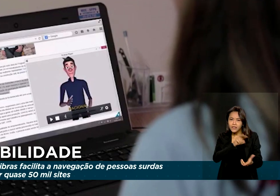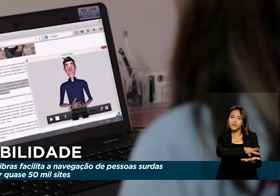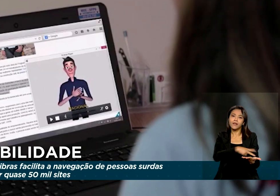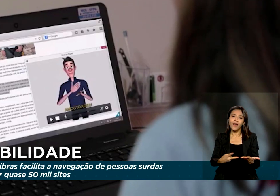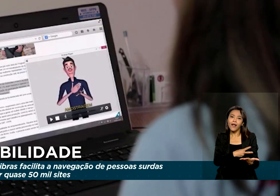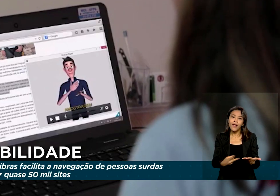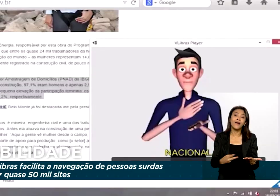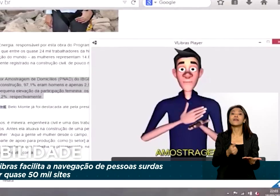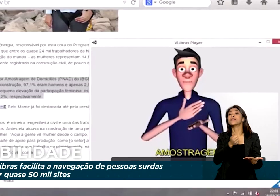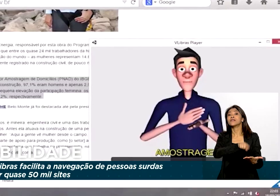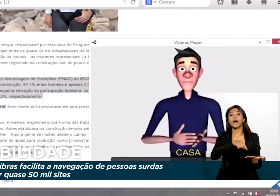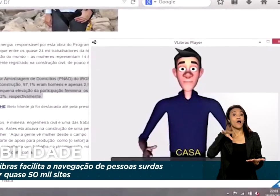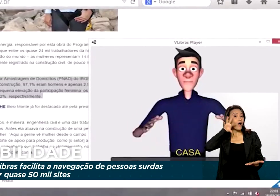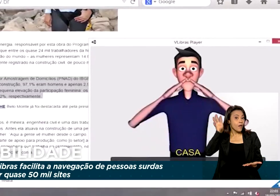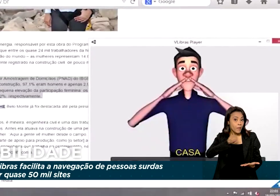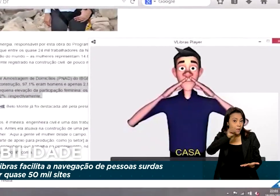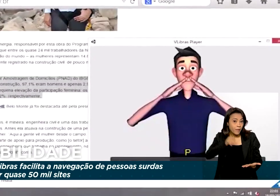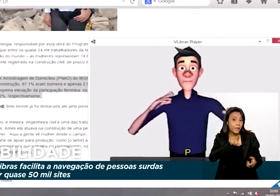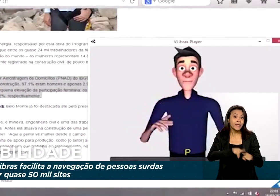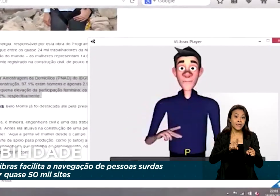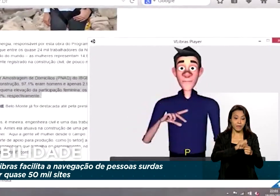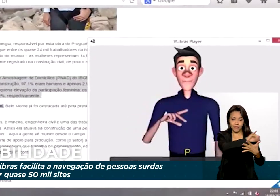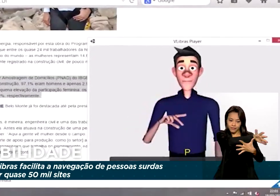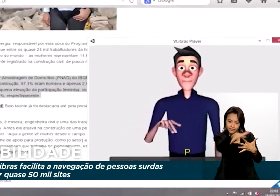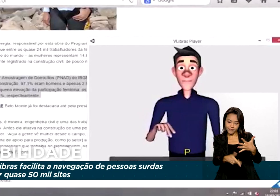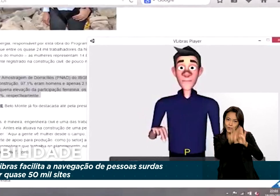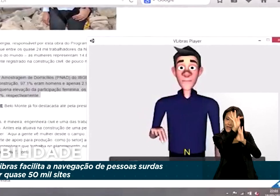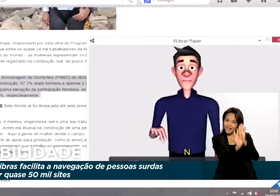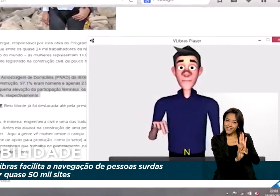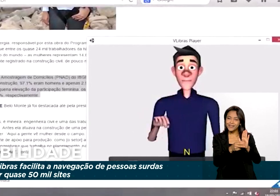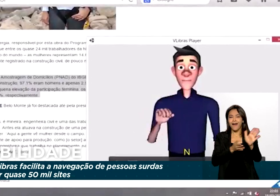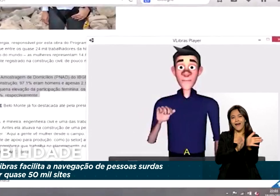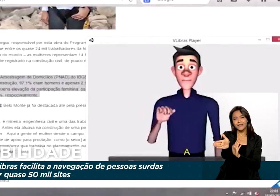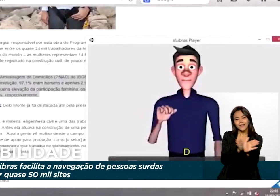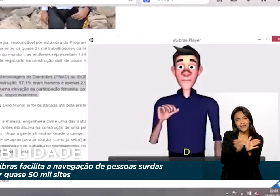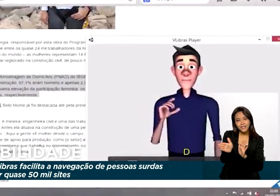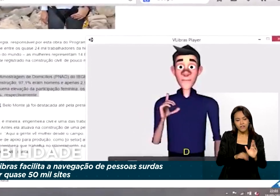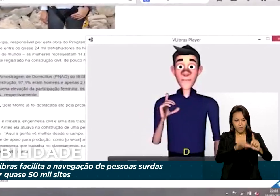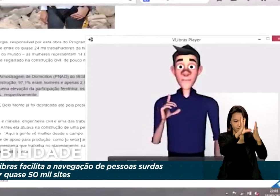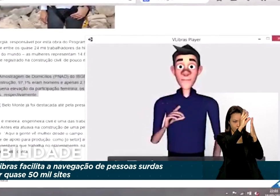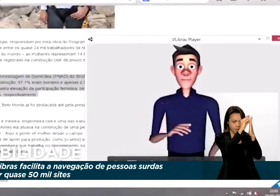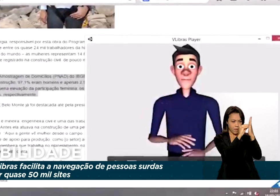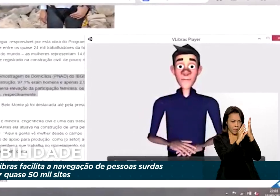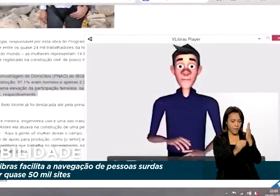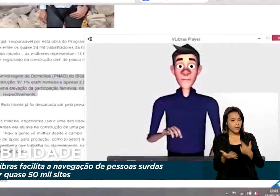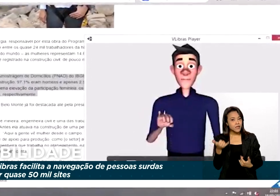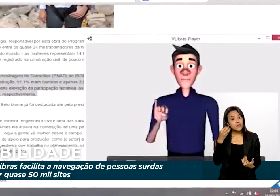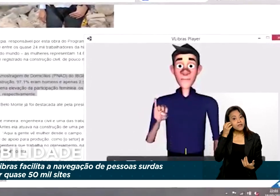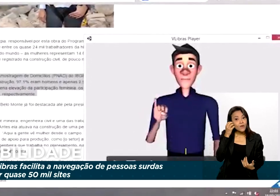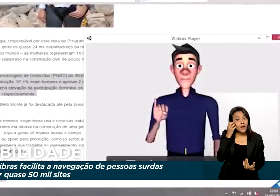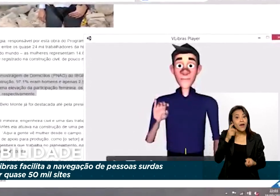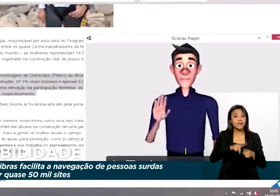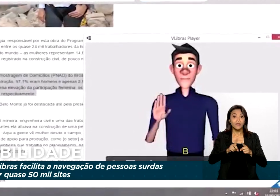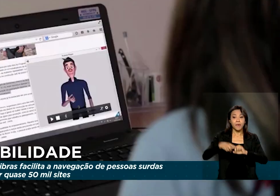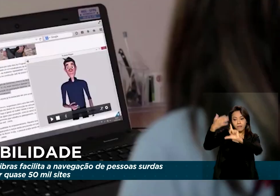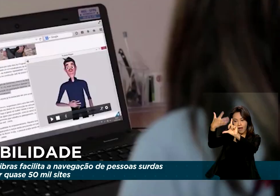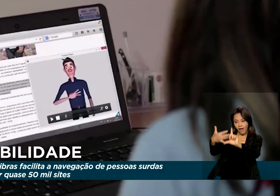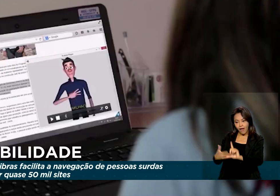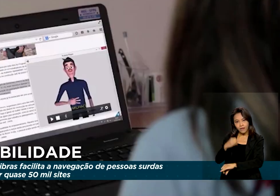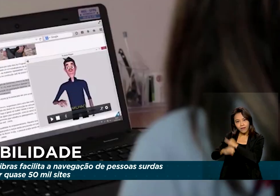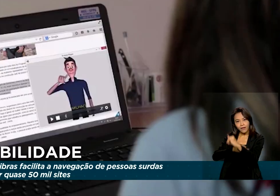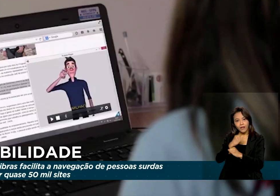português para a língua brasileira de sinais, tornando mais acessíveis os conteúdos em celulares e páginas na internet.